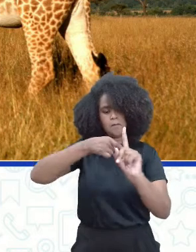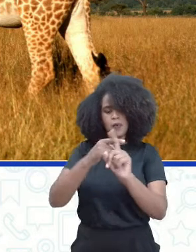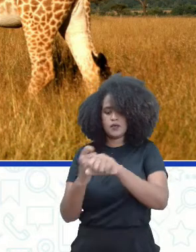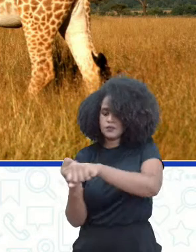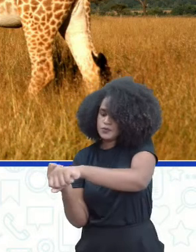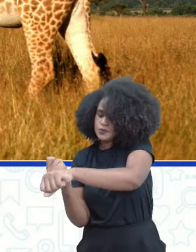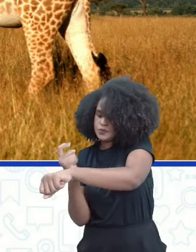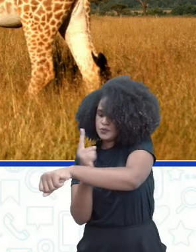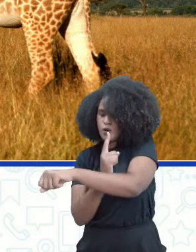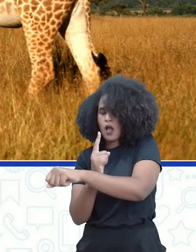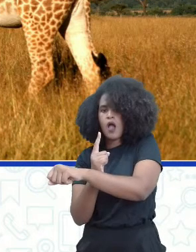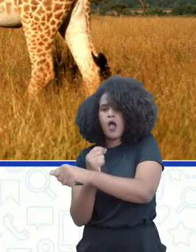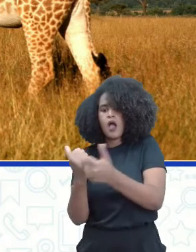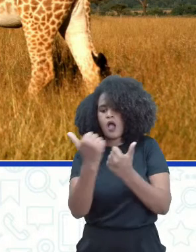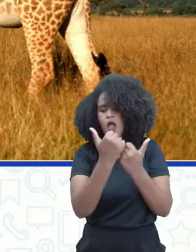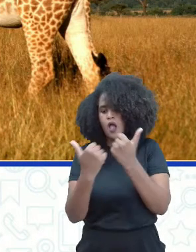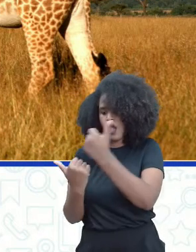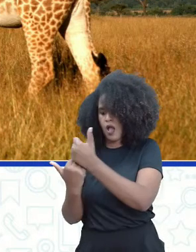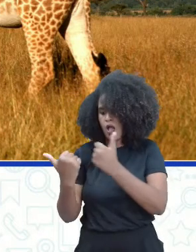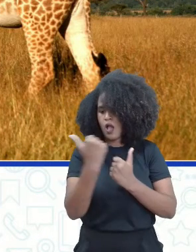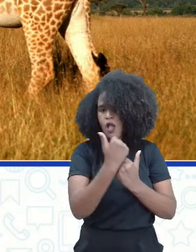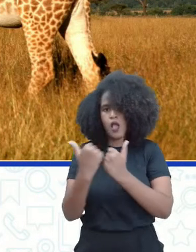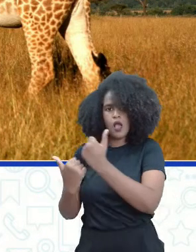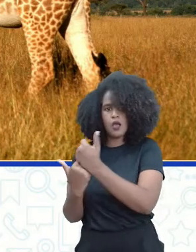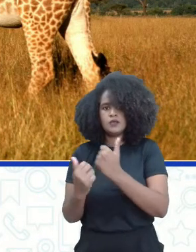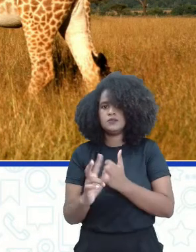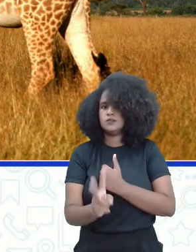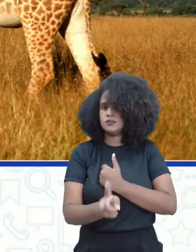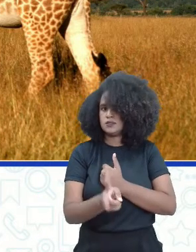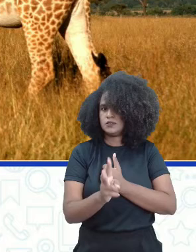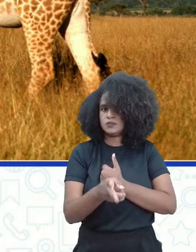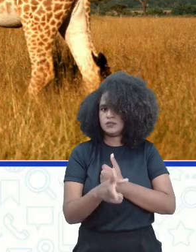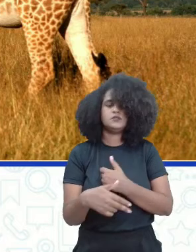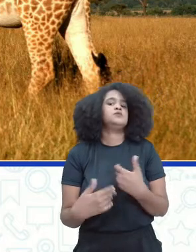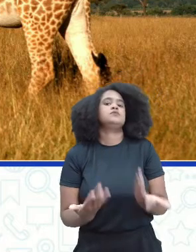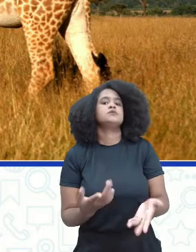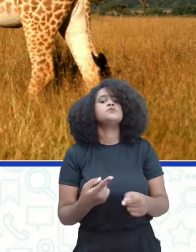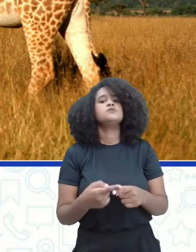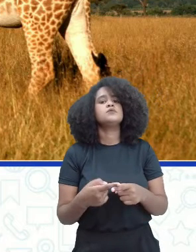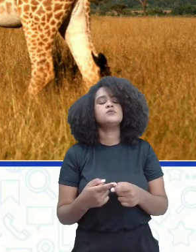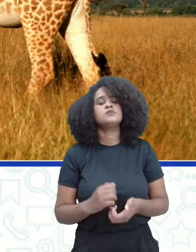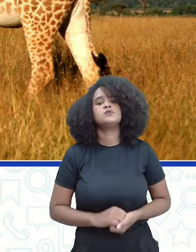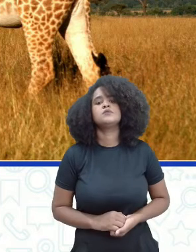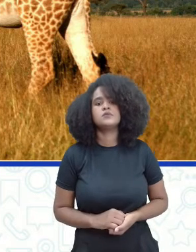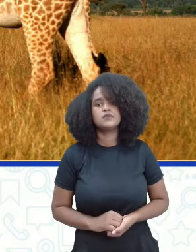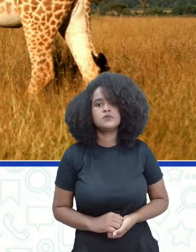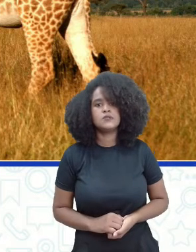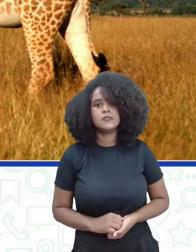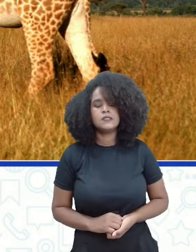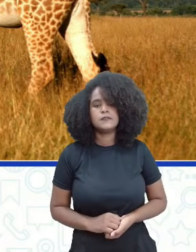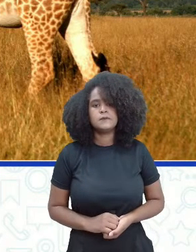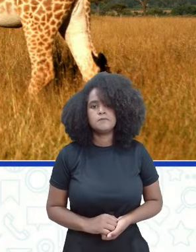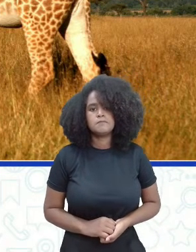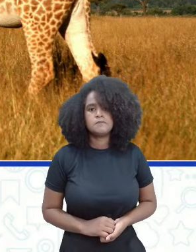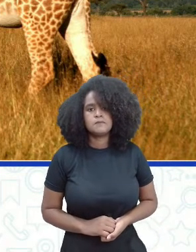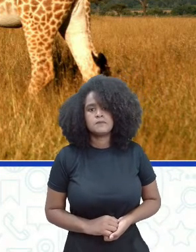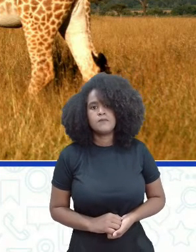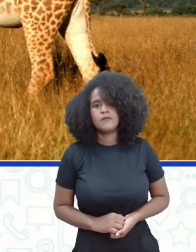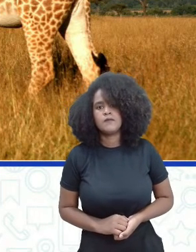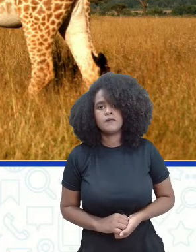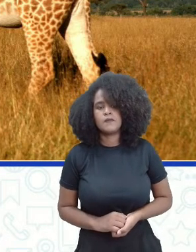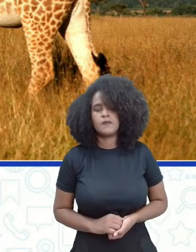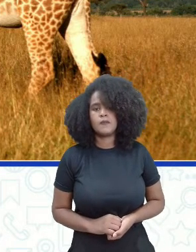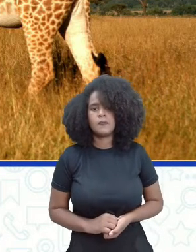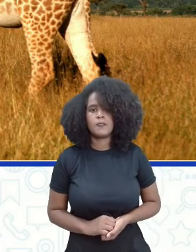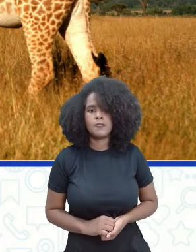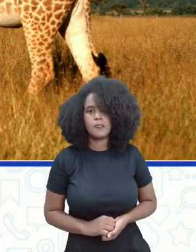evolução, uma contribui com a outra, né, professora? Porque todas elas têm uma característica em comum, que